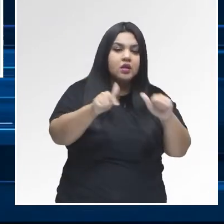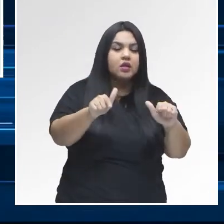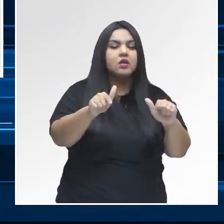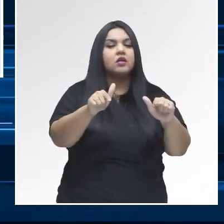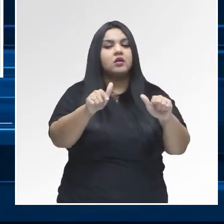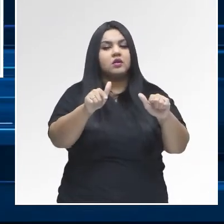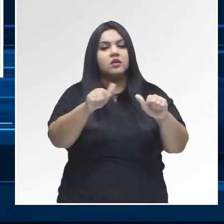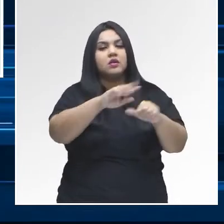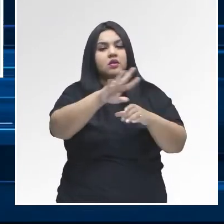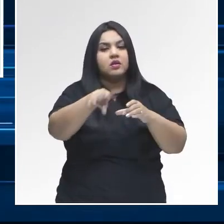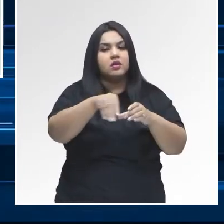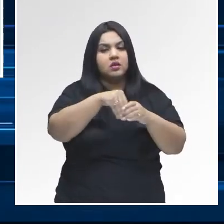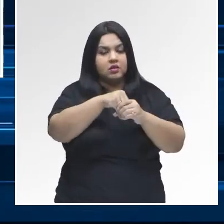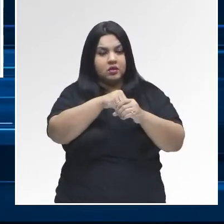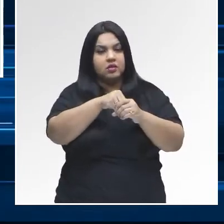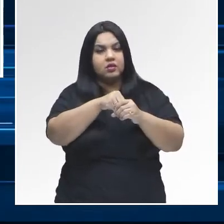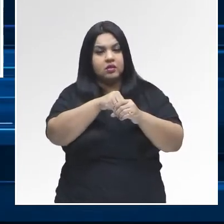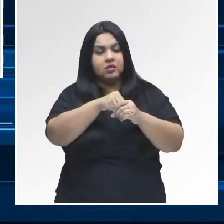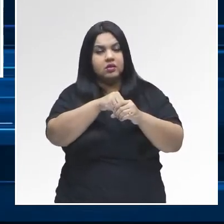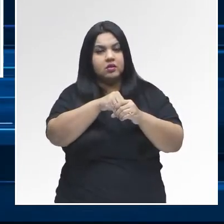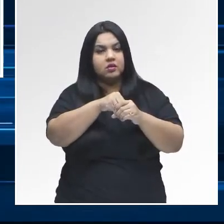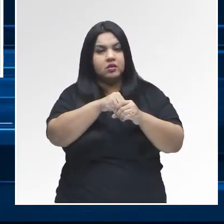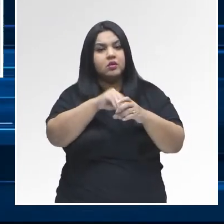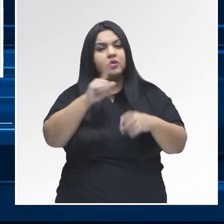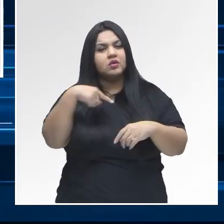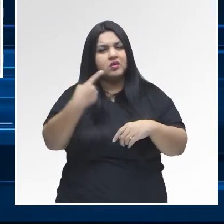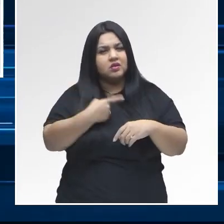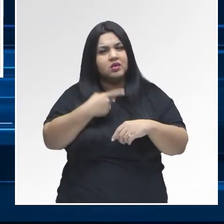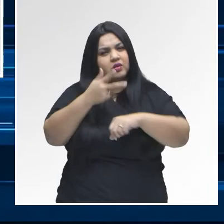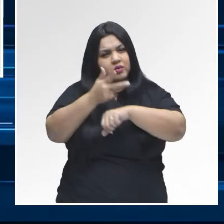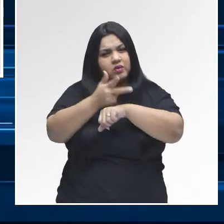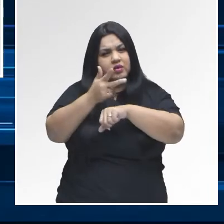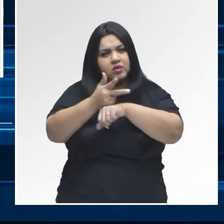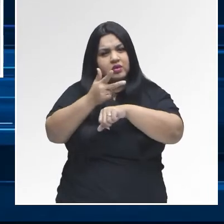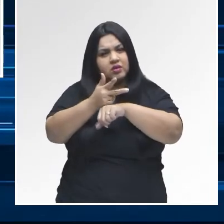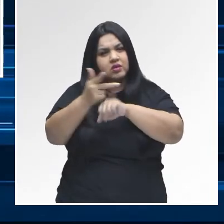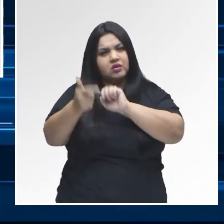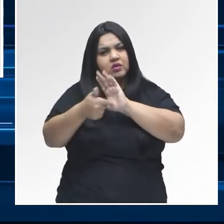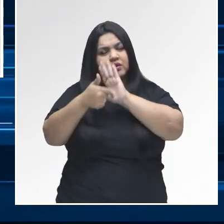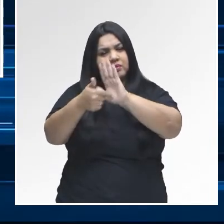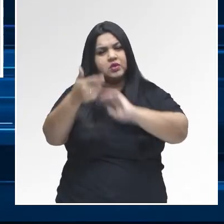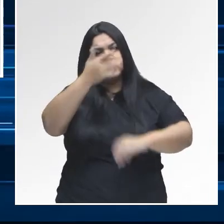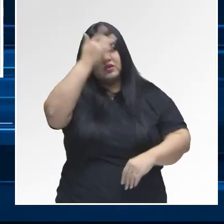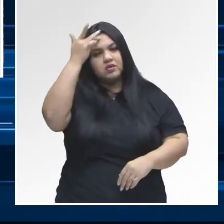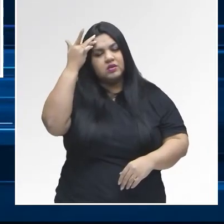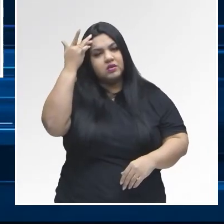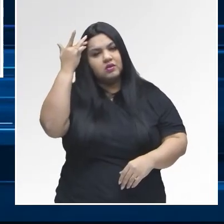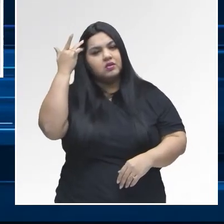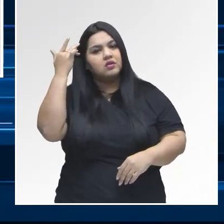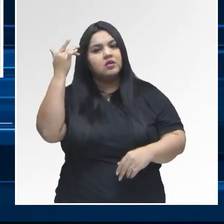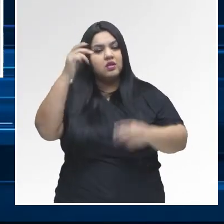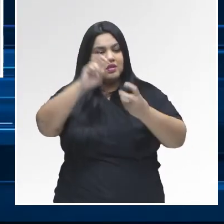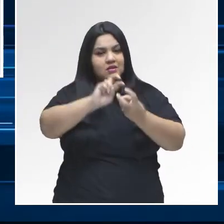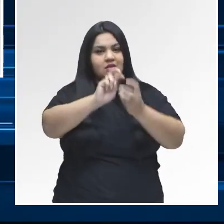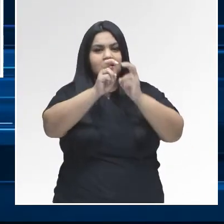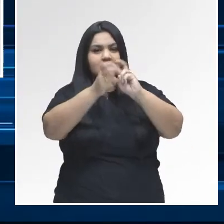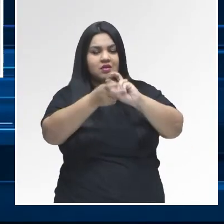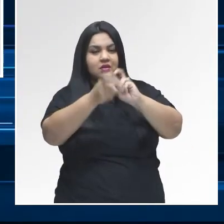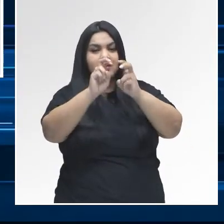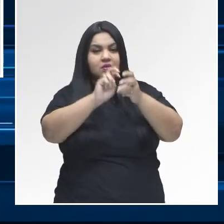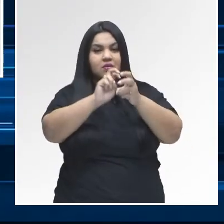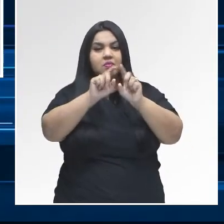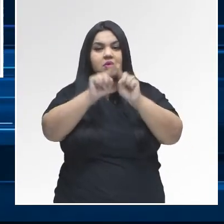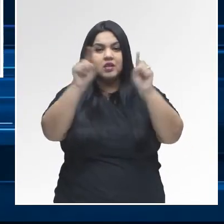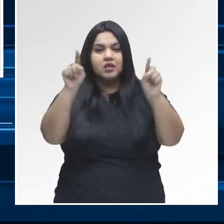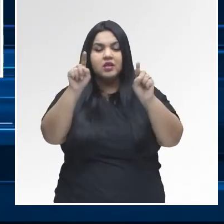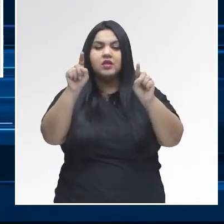se encaixar lá aquele nosso pequeno vídeo do desafio, que mostra lá o pessoal jogando capoeira, mas que na verdade a capoeira foi